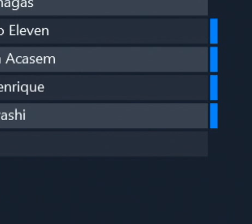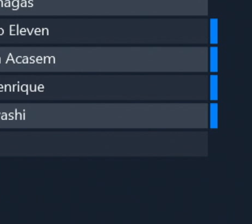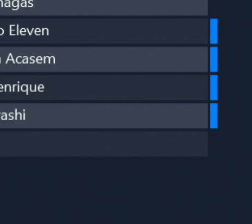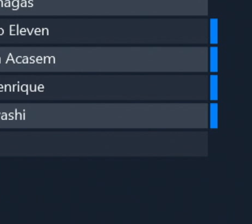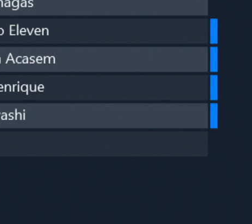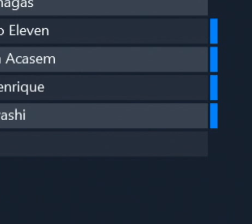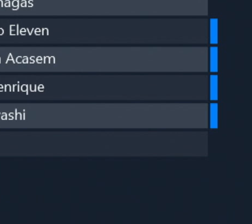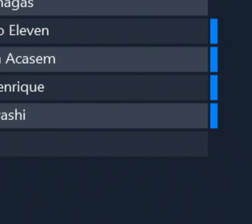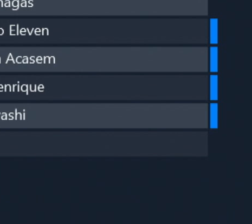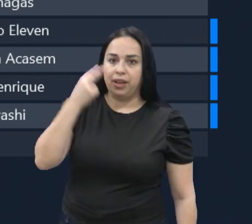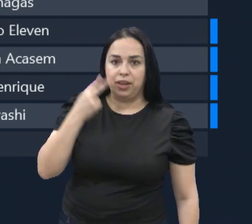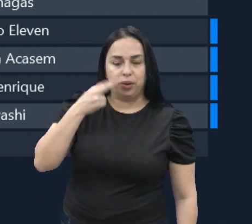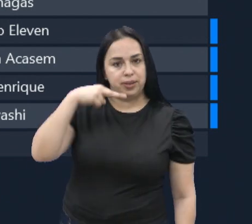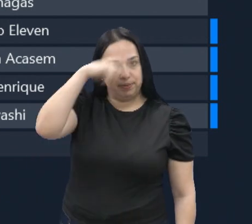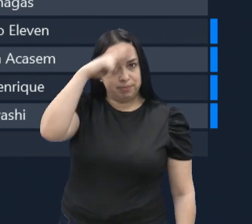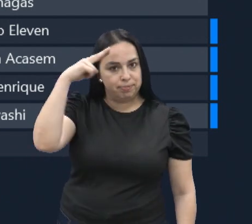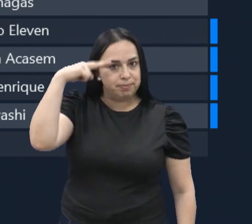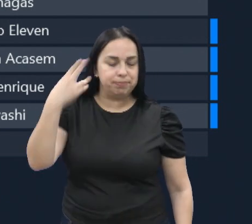Vereador Roberto Chagas.